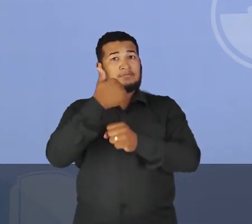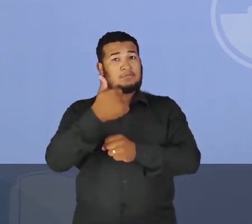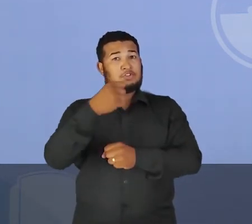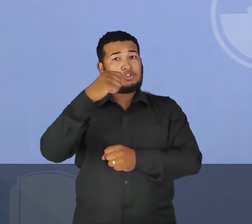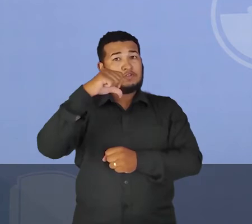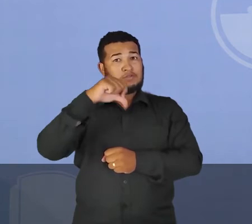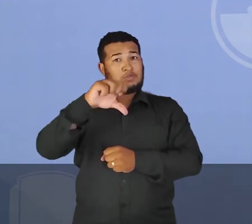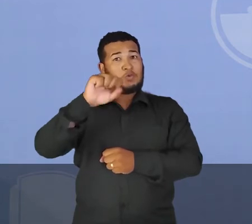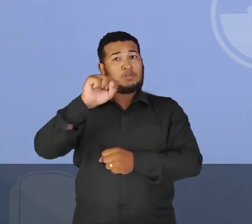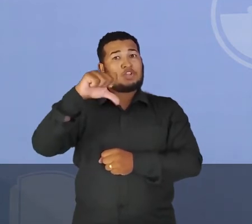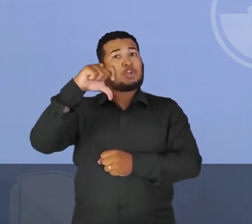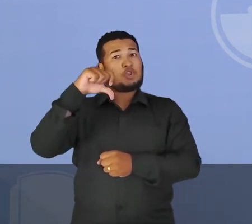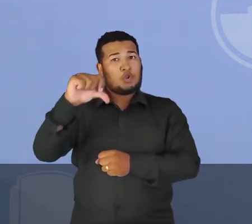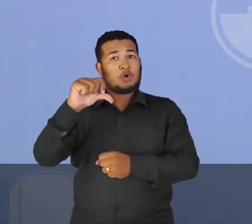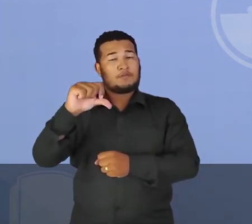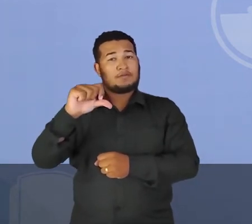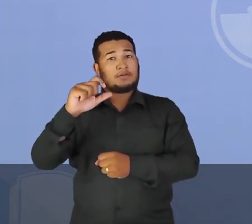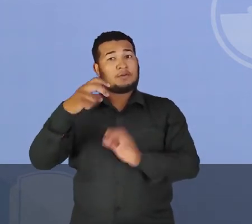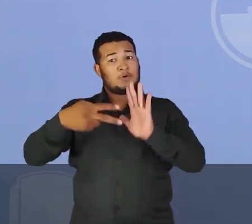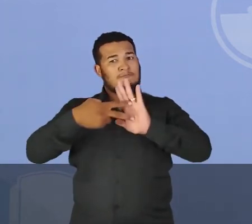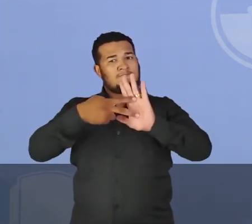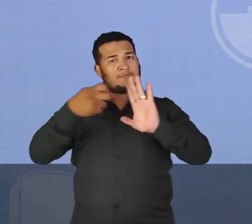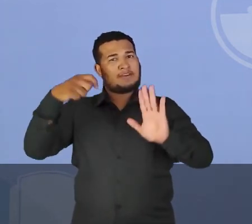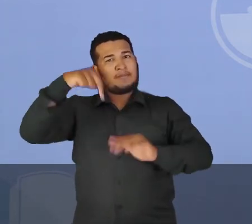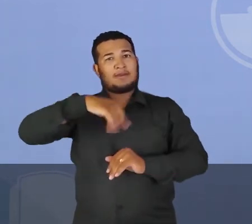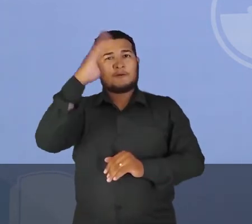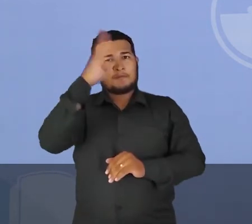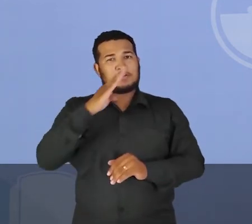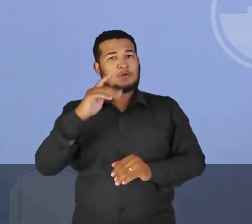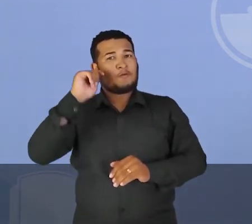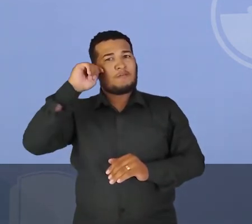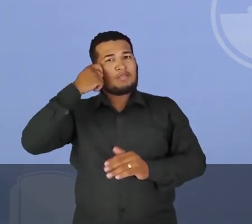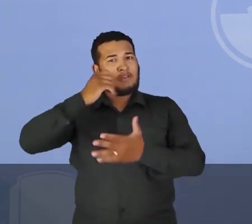1989, o crime de racismo no Brasil passou a ser